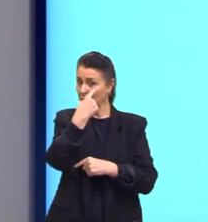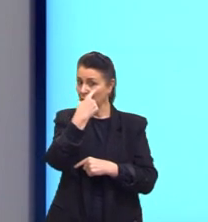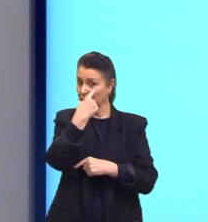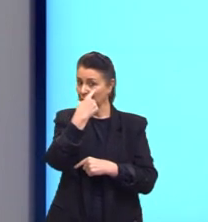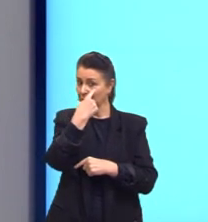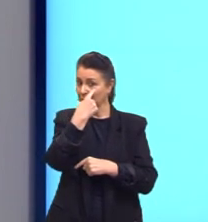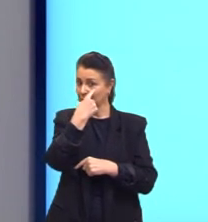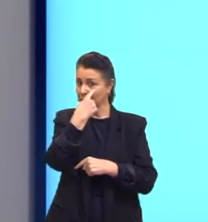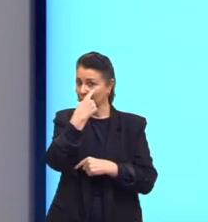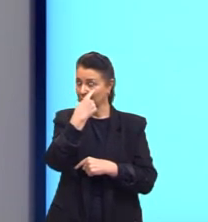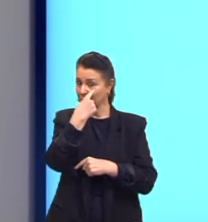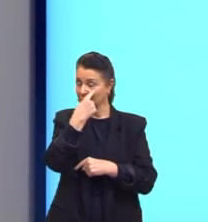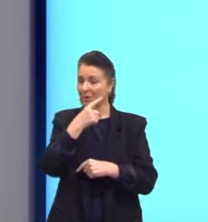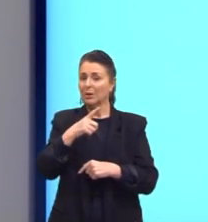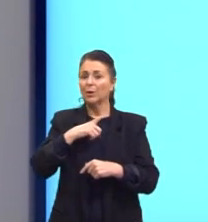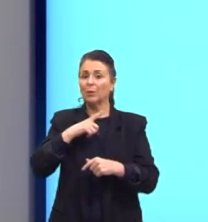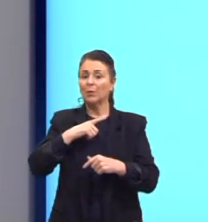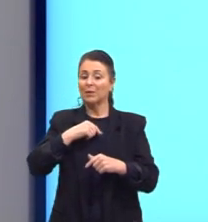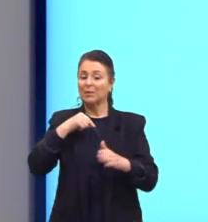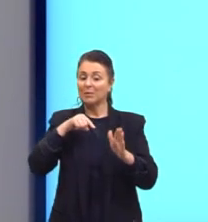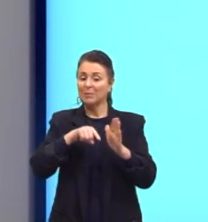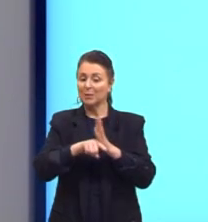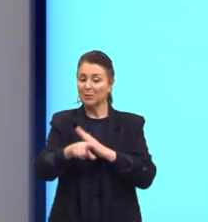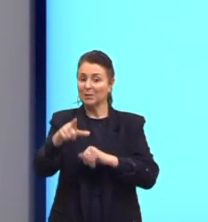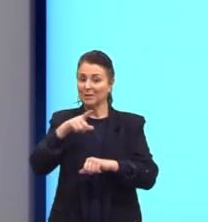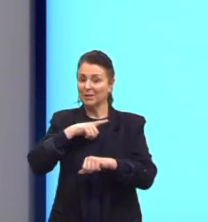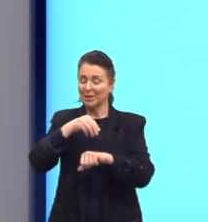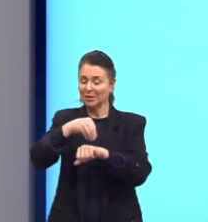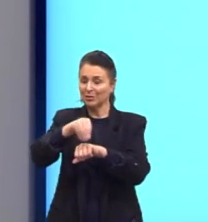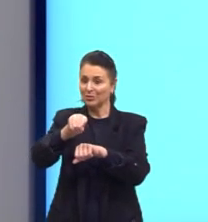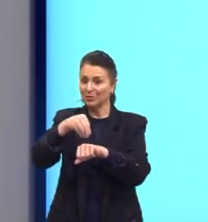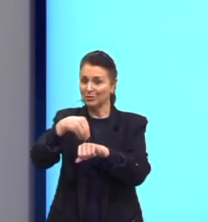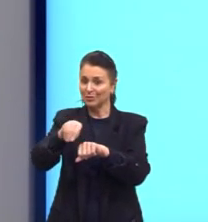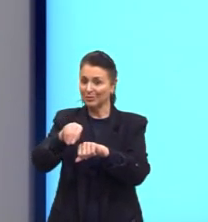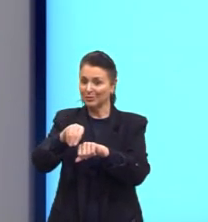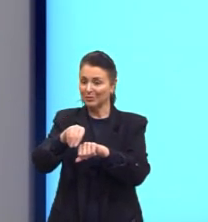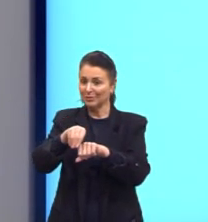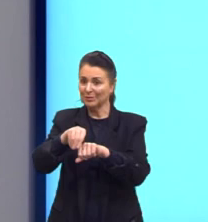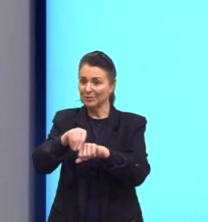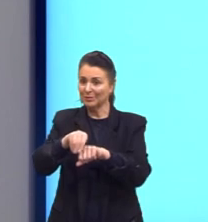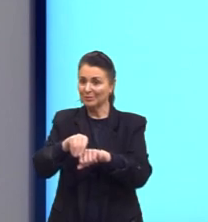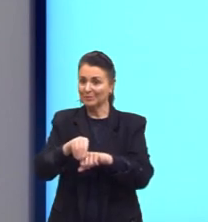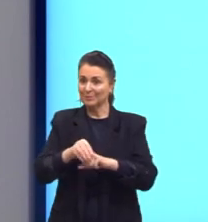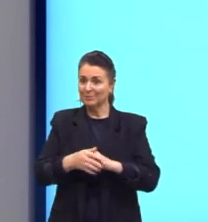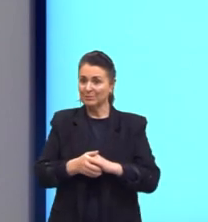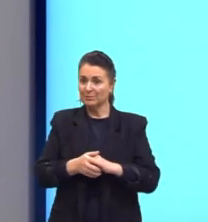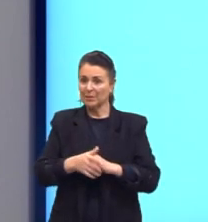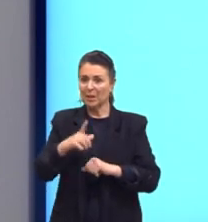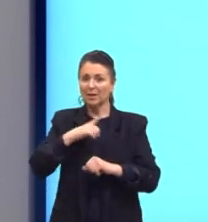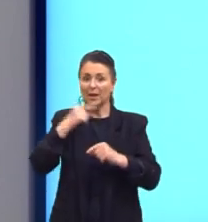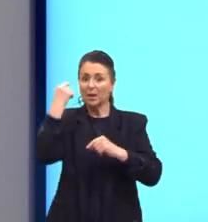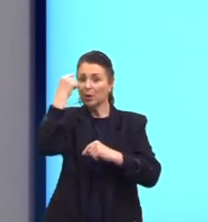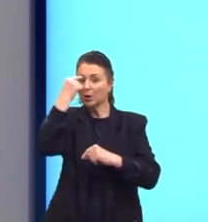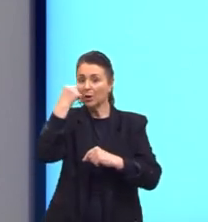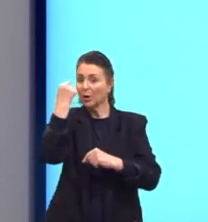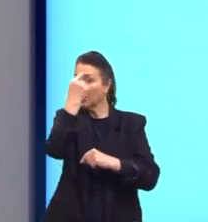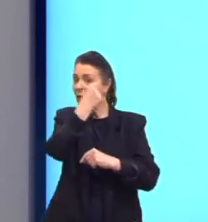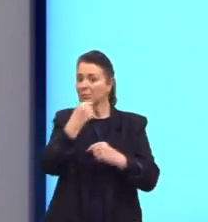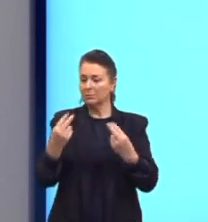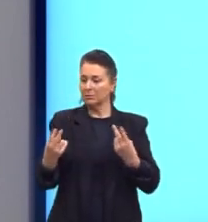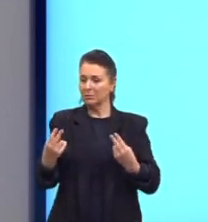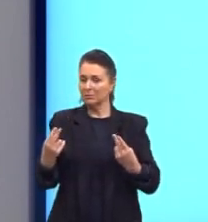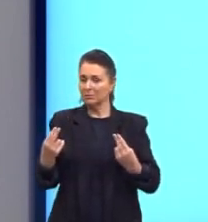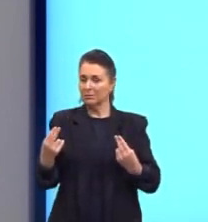quando eu disse para vocês que o enunciado nos dá a dica tá aqui a dica já mostro que possuem olhos semelhantes